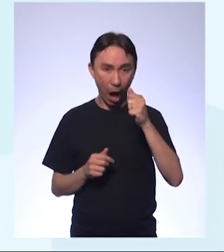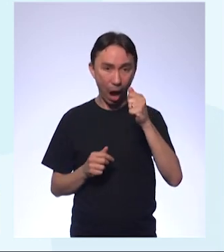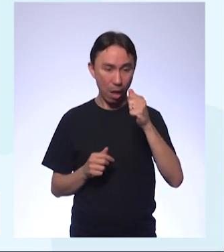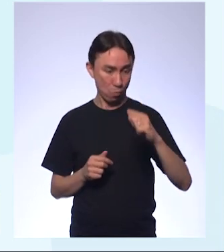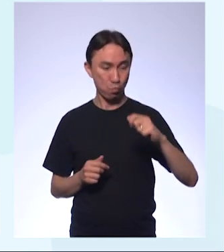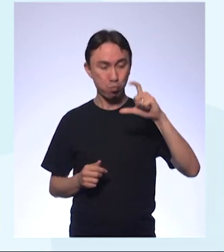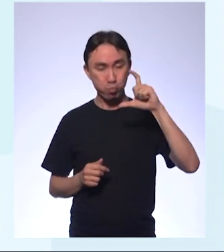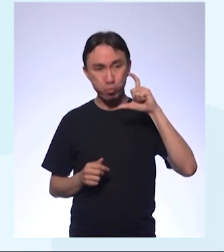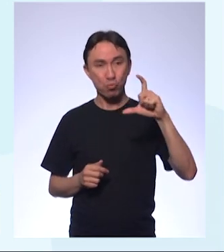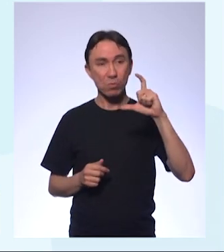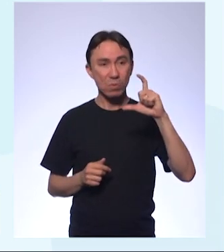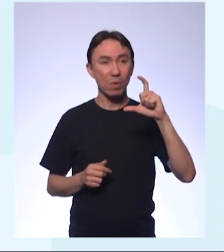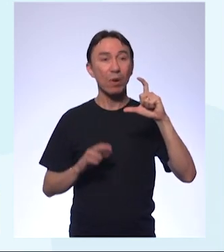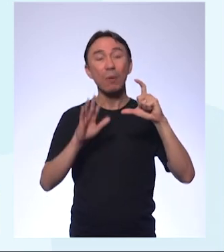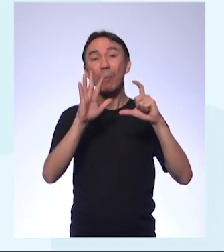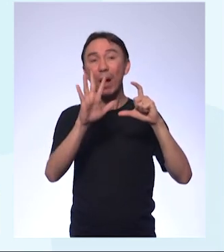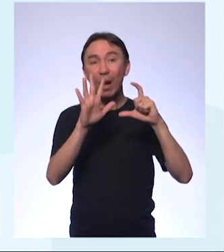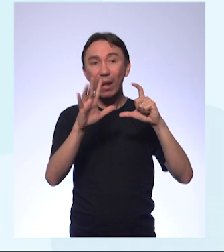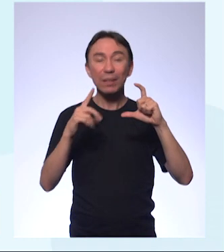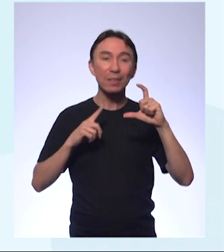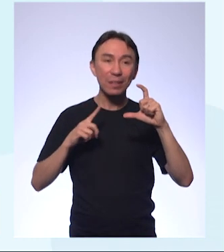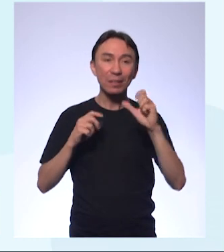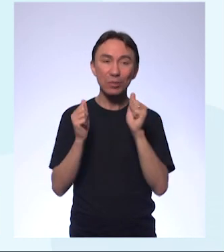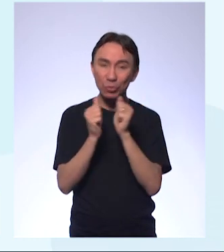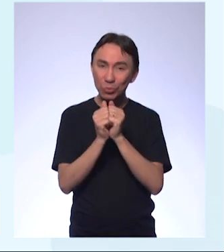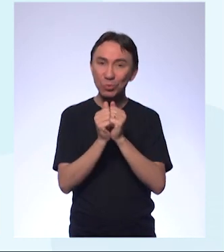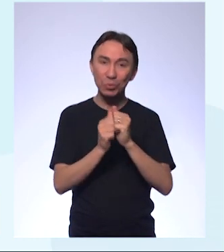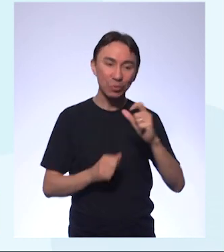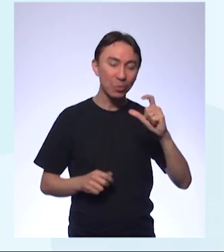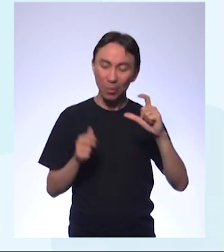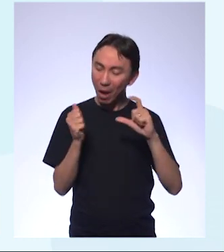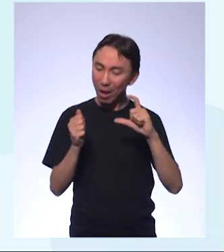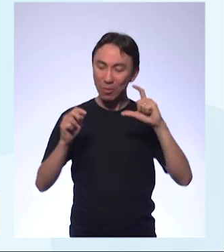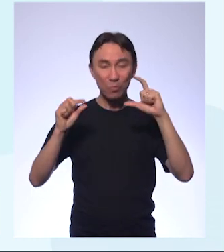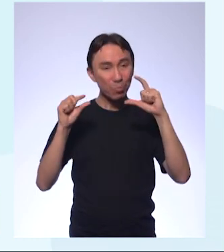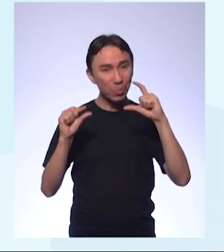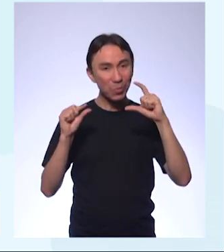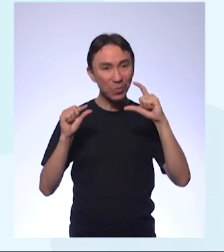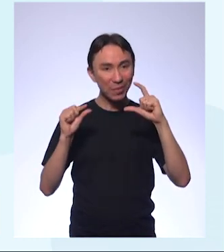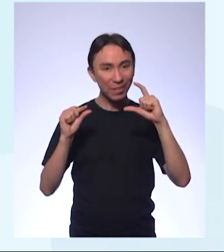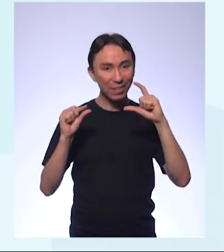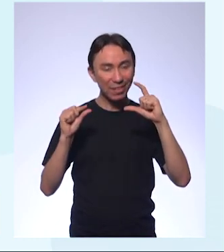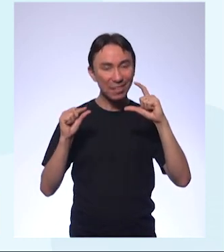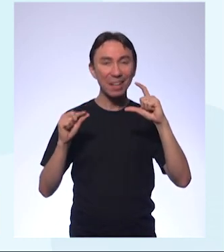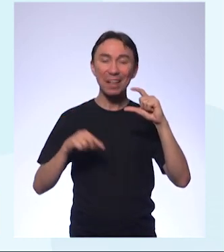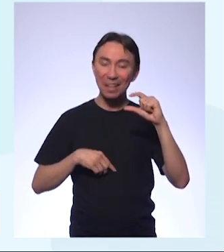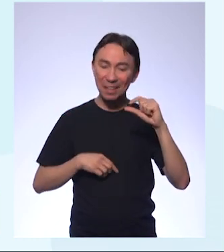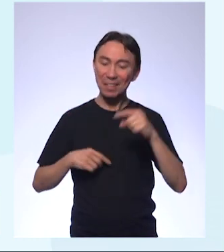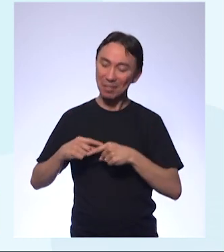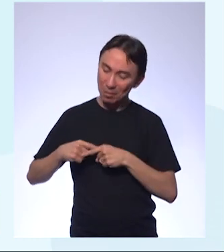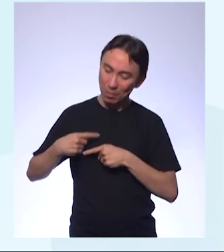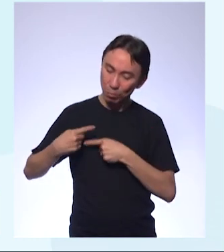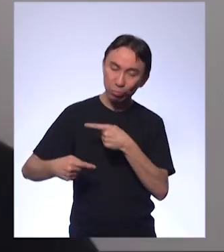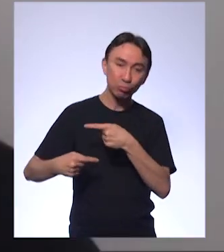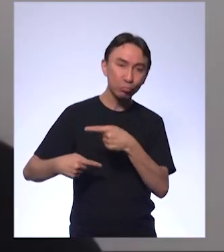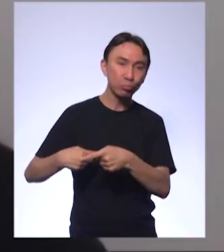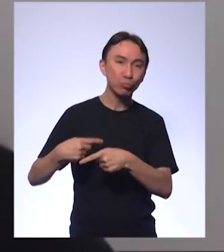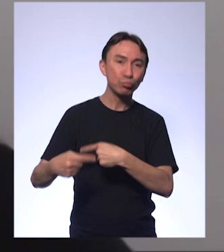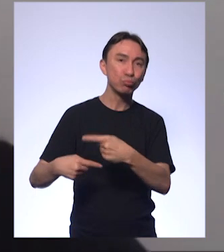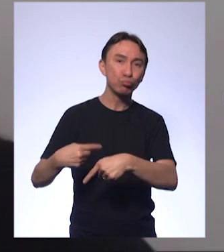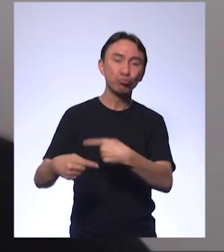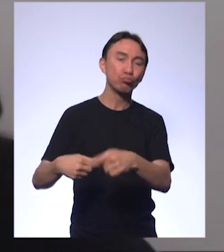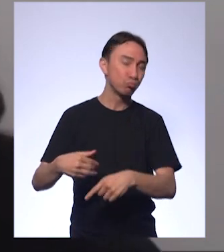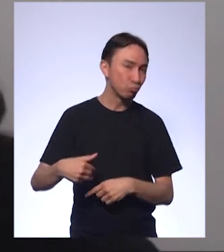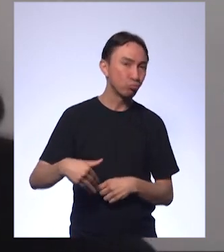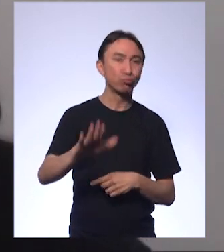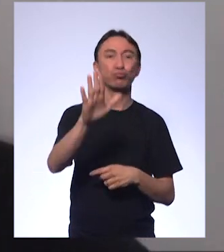ele carrega consigo o azinho. E aí ele vai transmitir isso para as próximas gerações, tá?